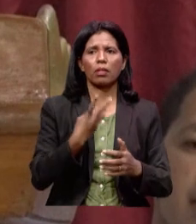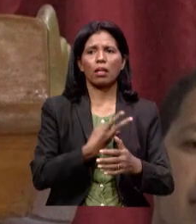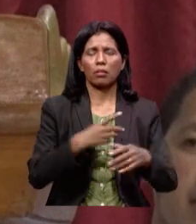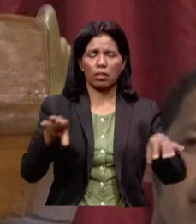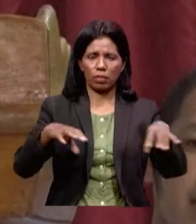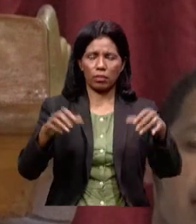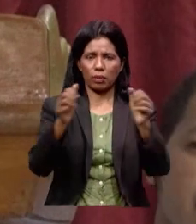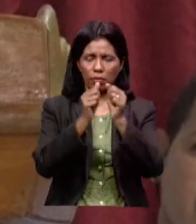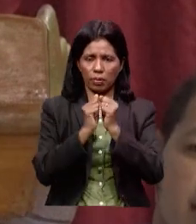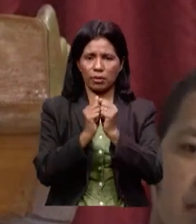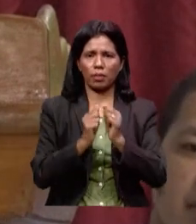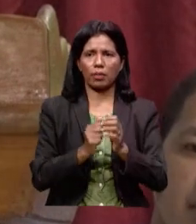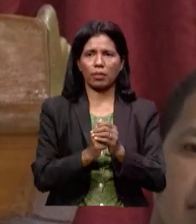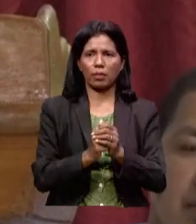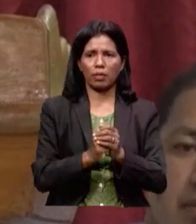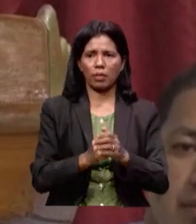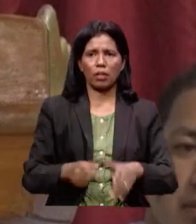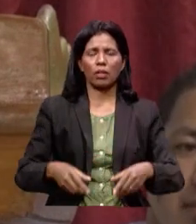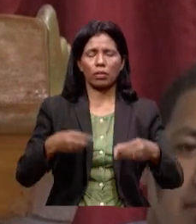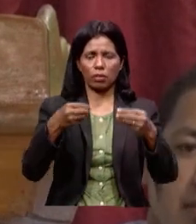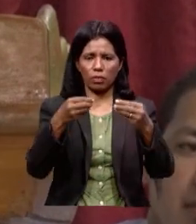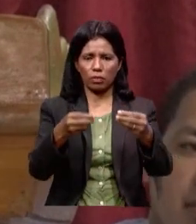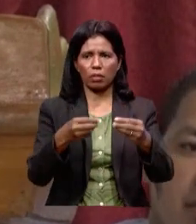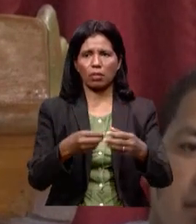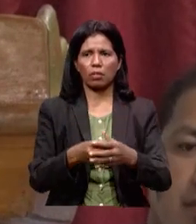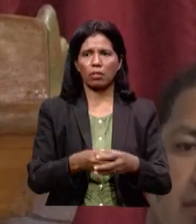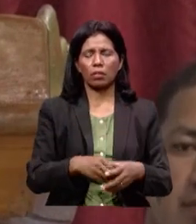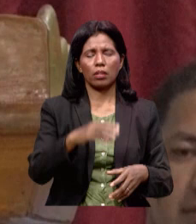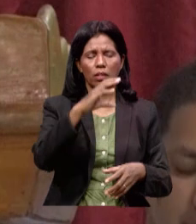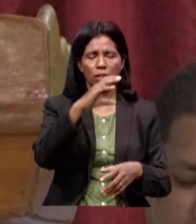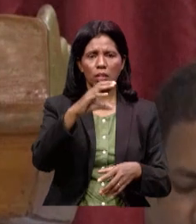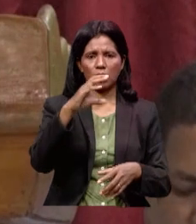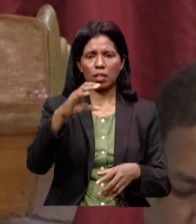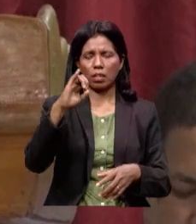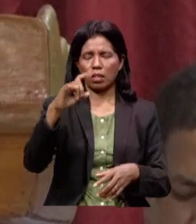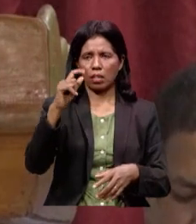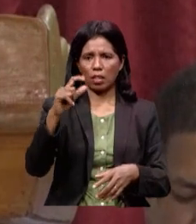muito é da sua Câmara Comércio e Indústria,